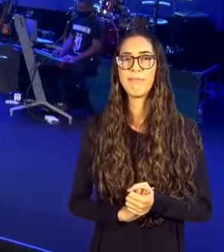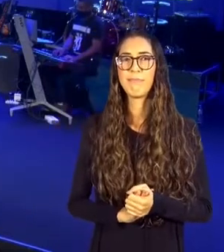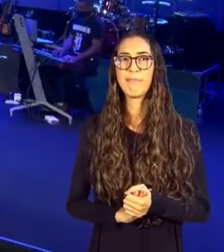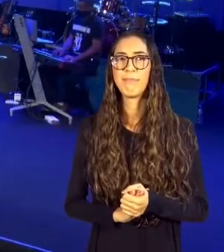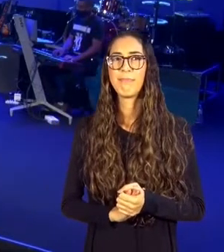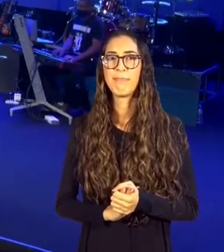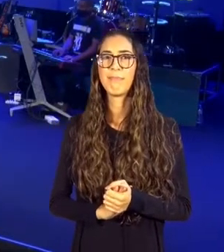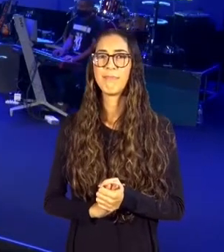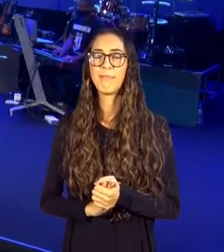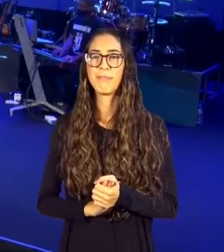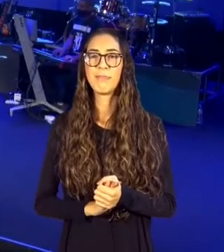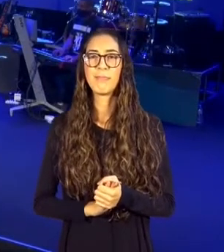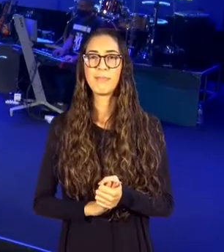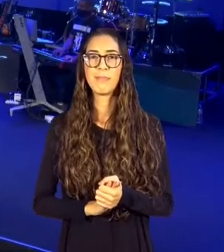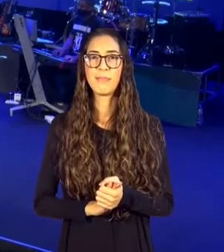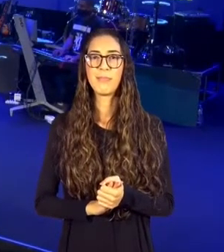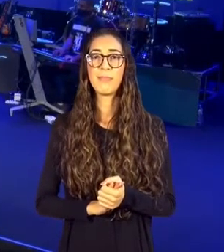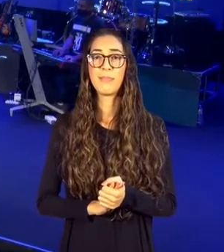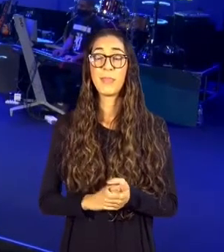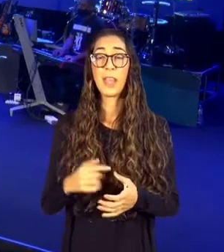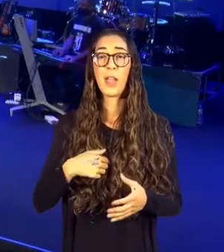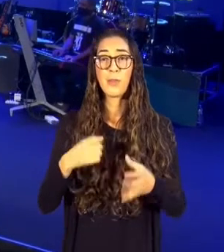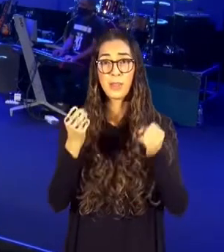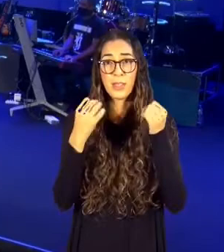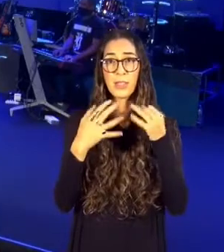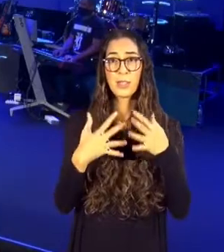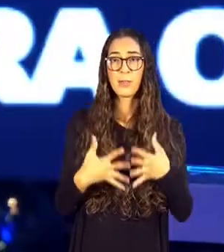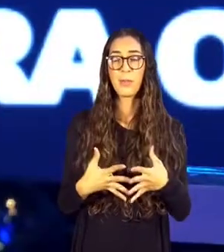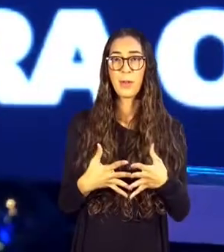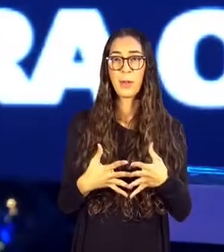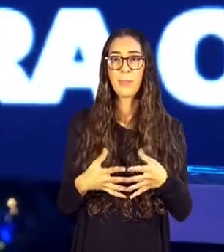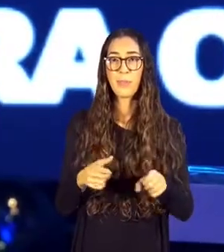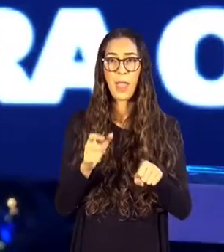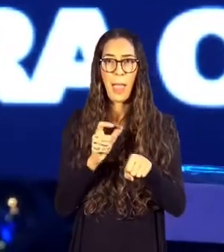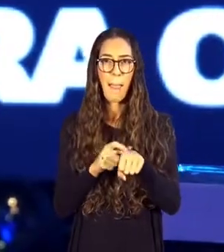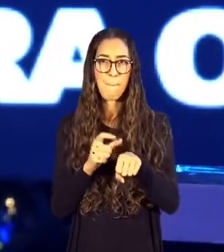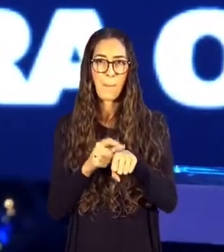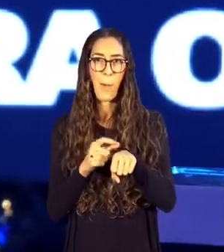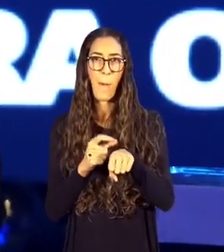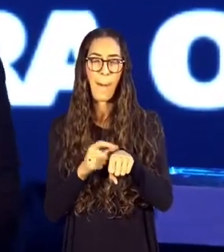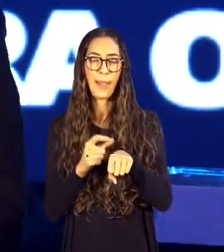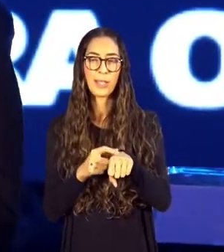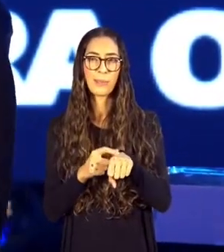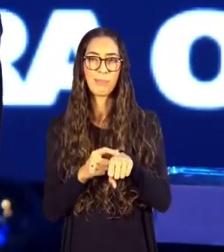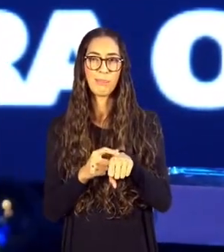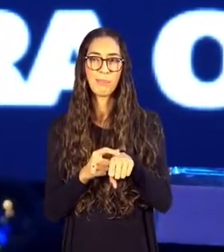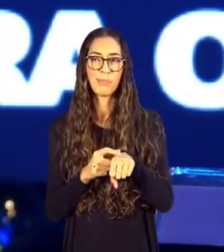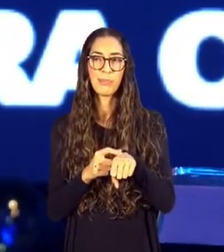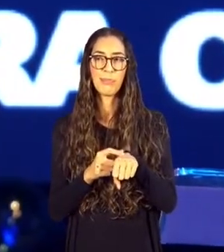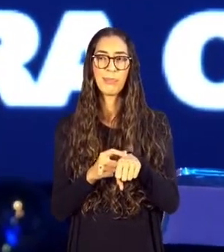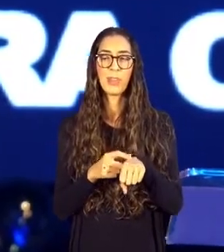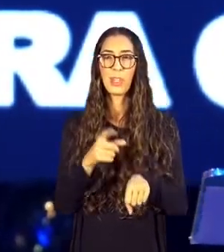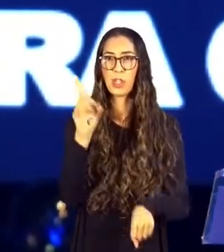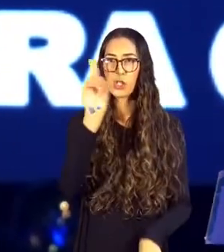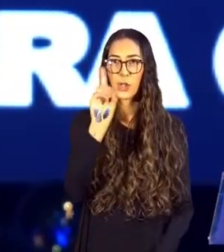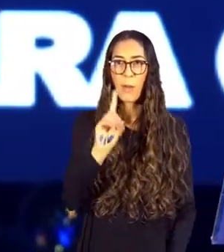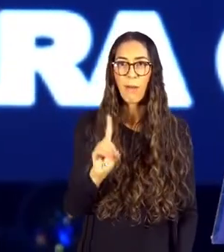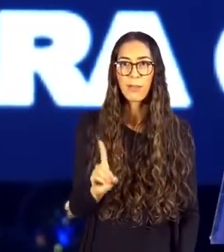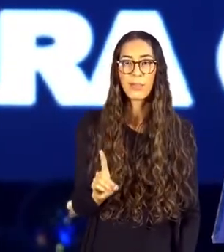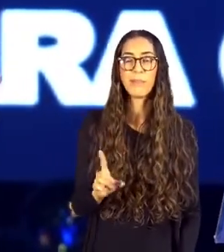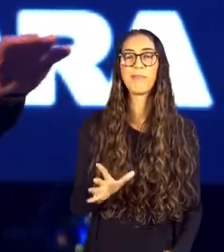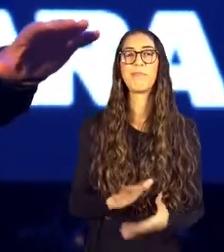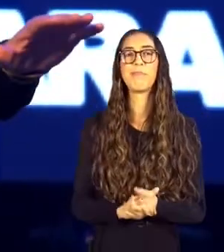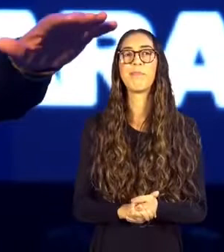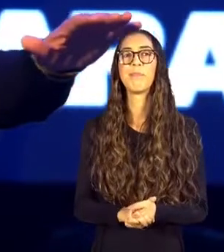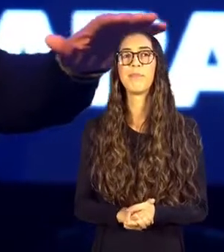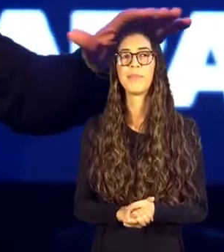fazer um imaginário para você. Imaginar uma moeda de $1, existe moeda de $1. Então você pega